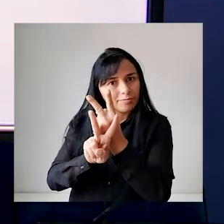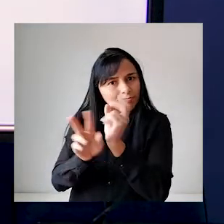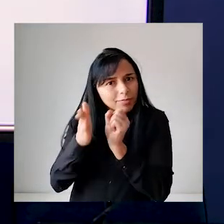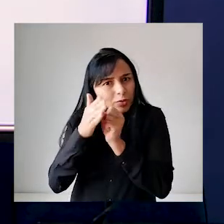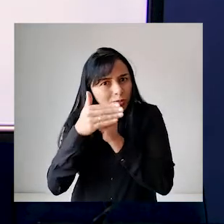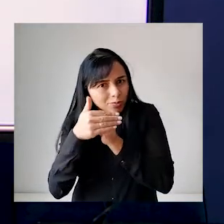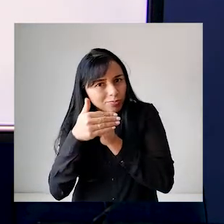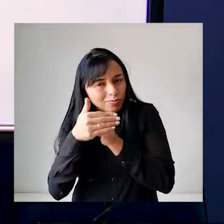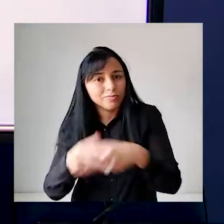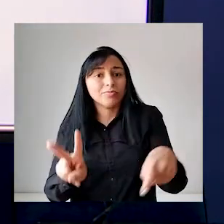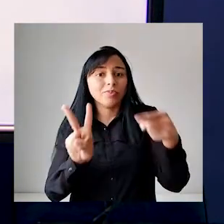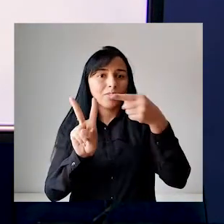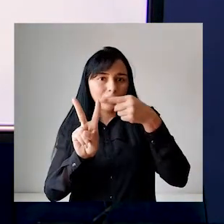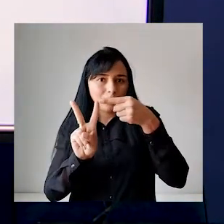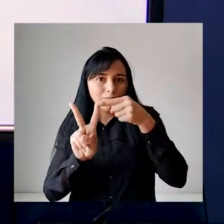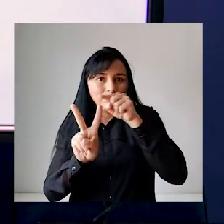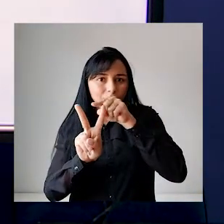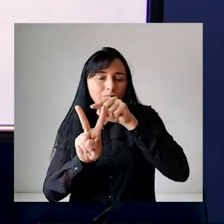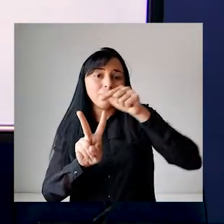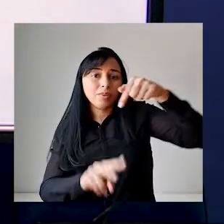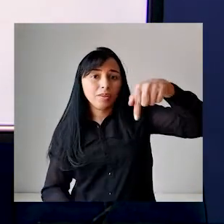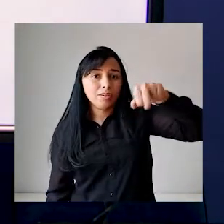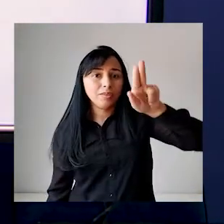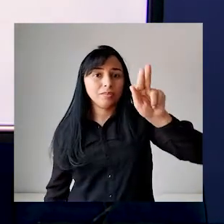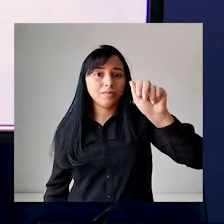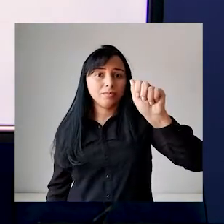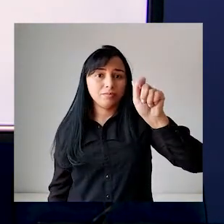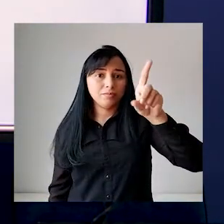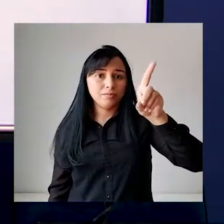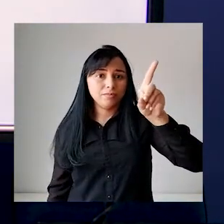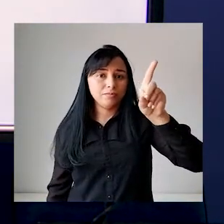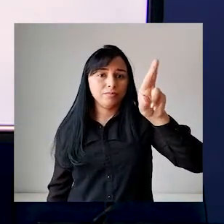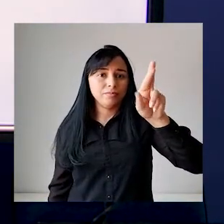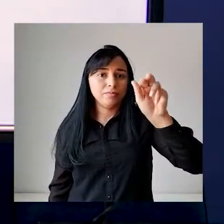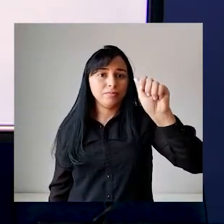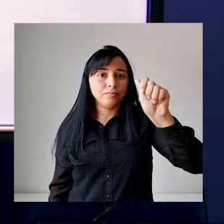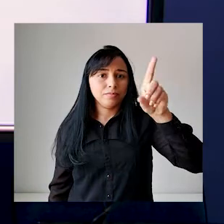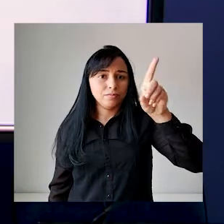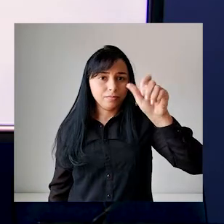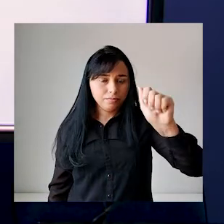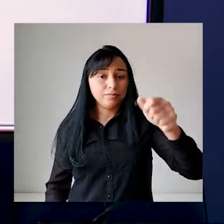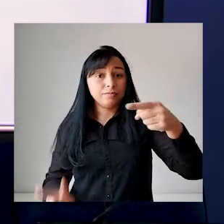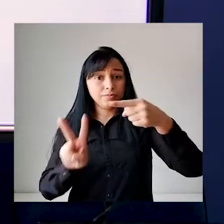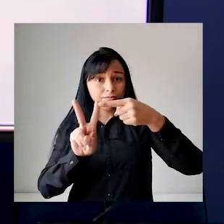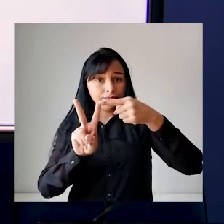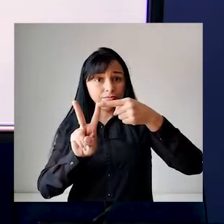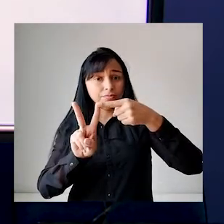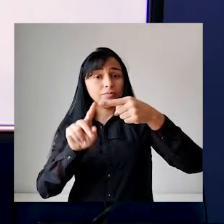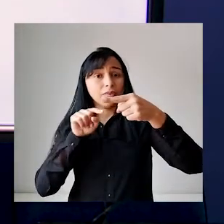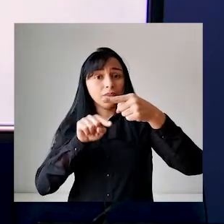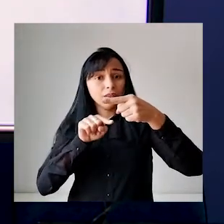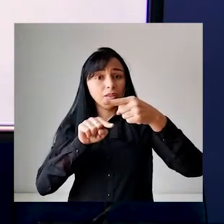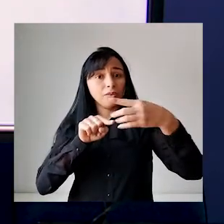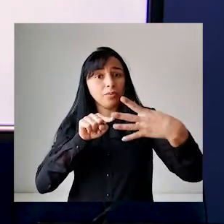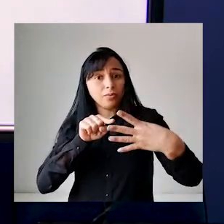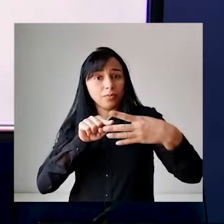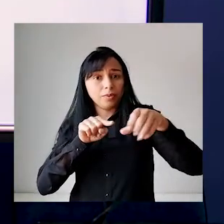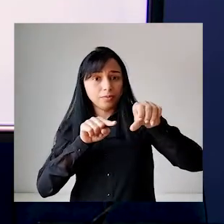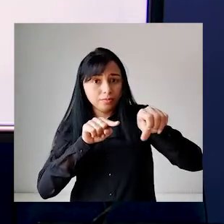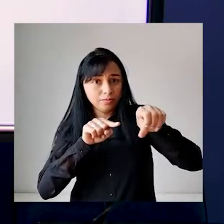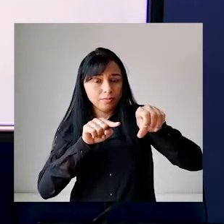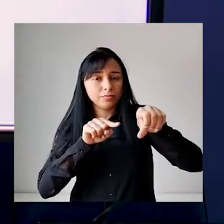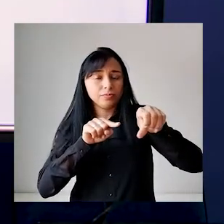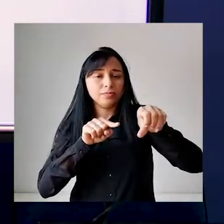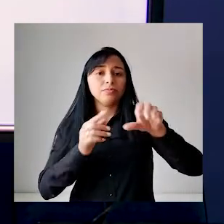2, certo? Então, por isso que é chamada de raiz quadrada. E aí, a gente aplica essa primeira